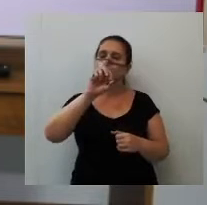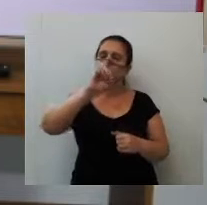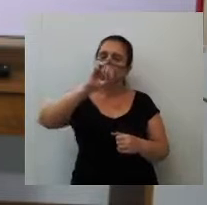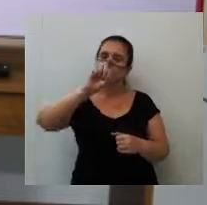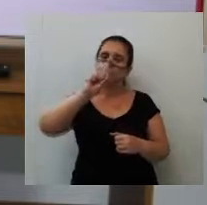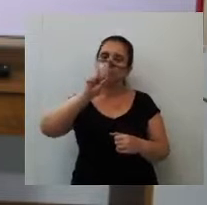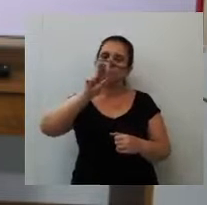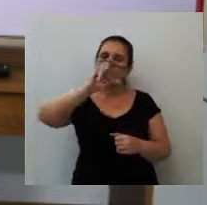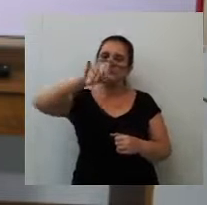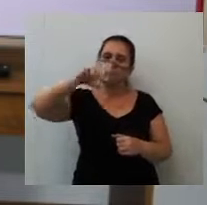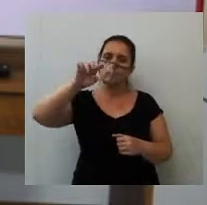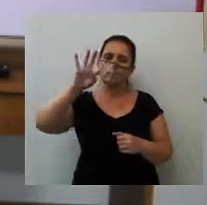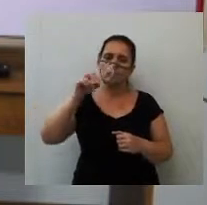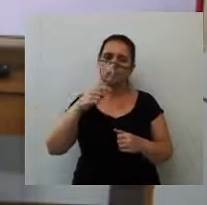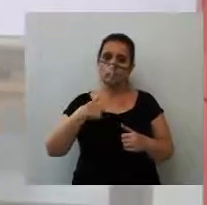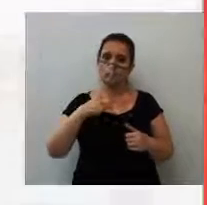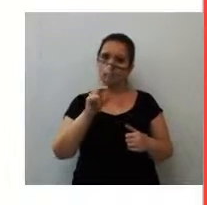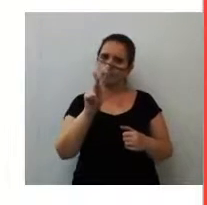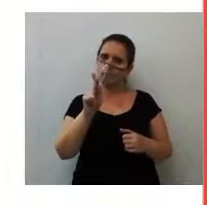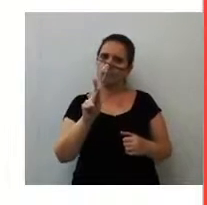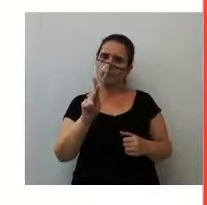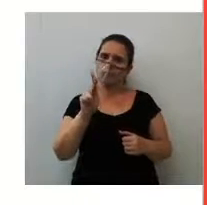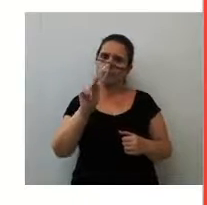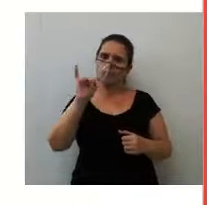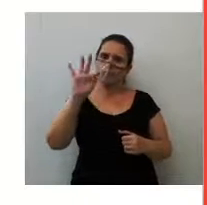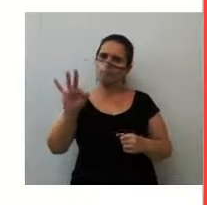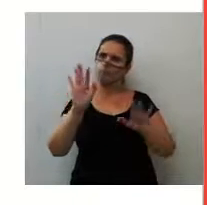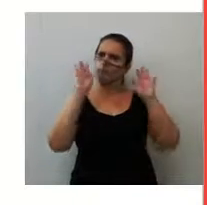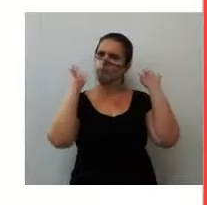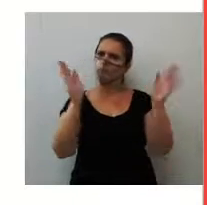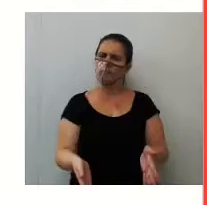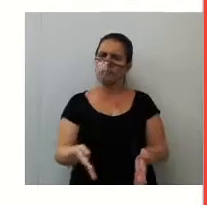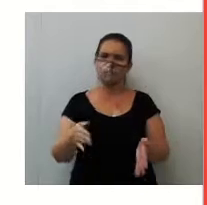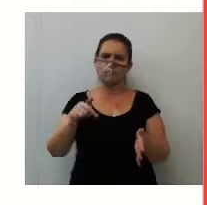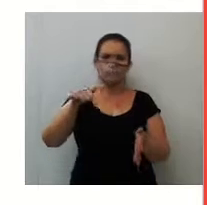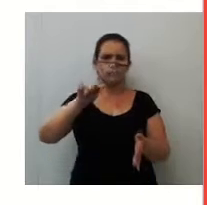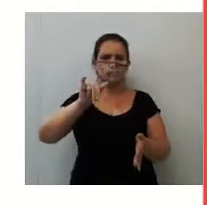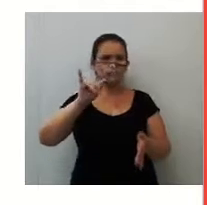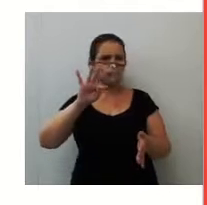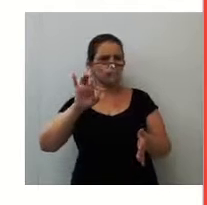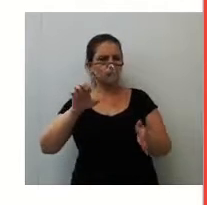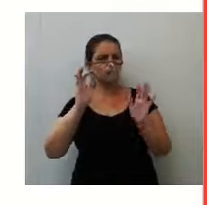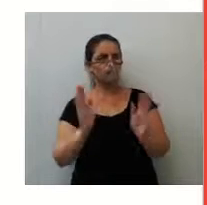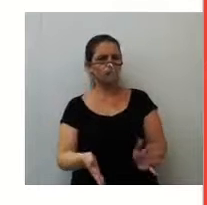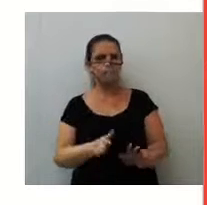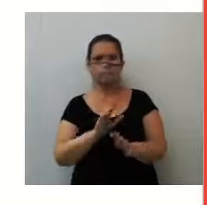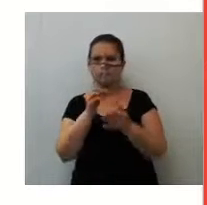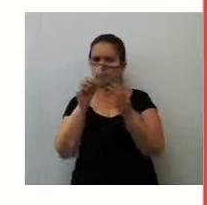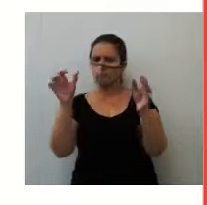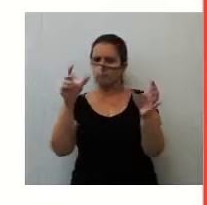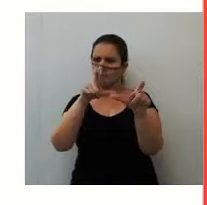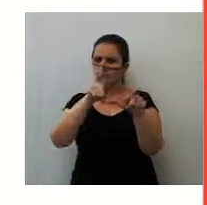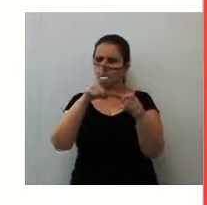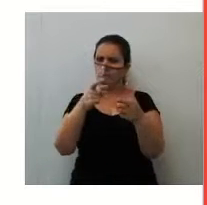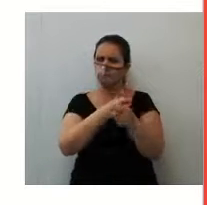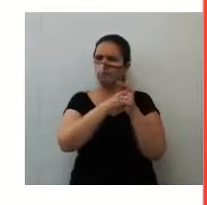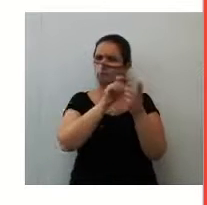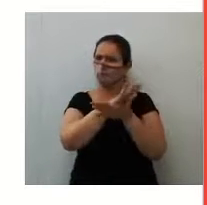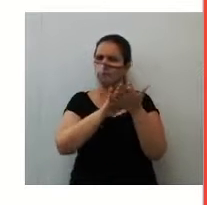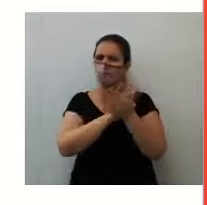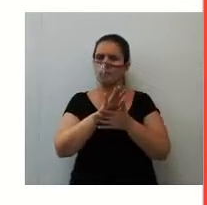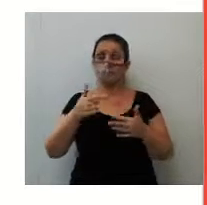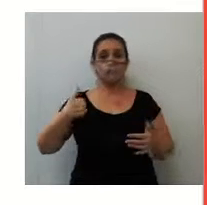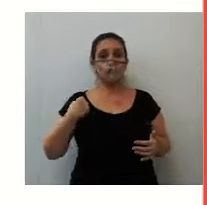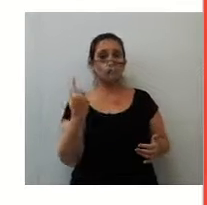com você eu estou beleza primeira pessoa do singular olha aqui ó estamos olho nós o